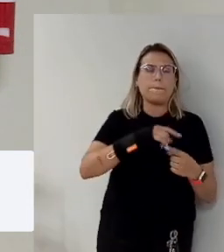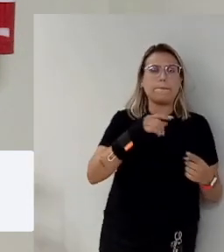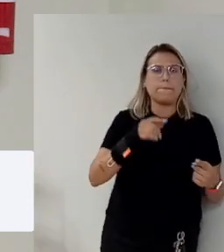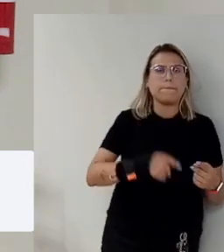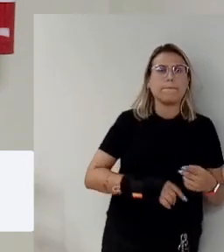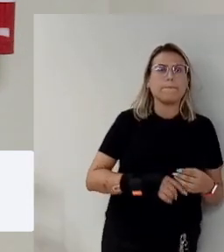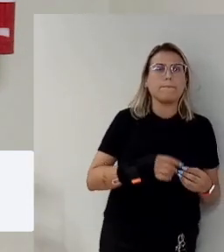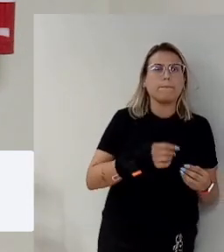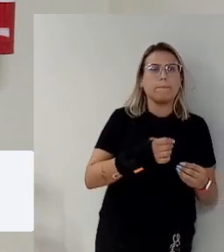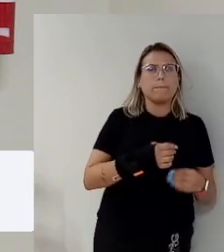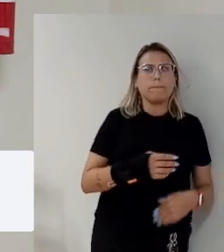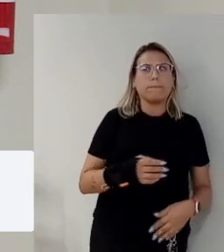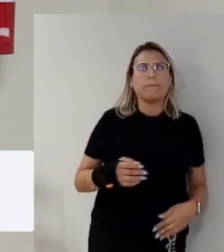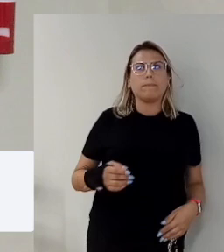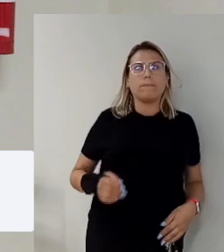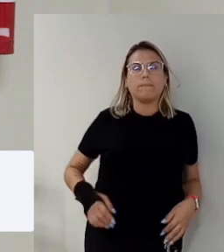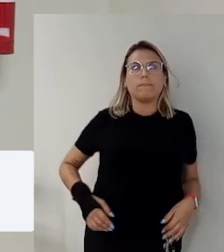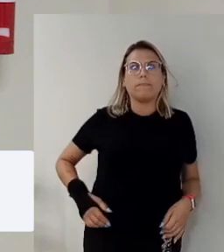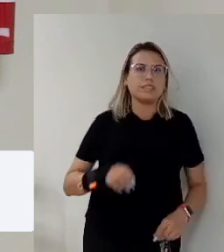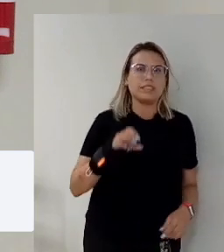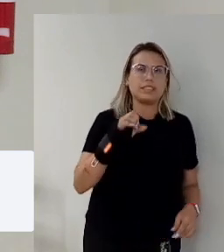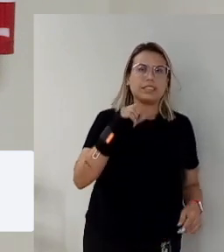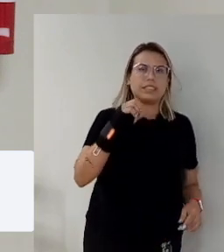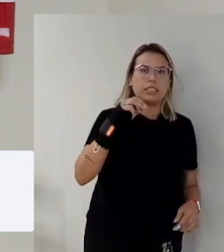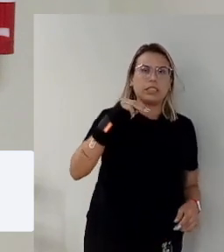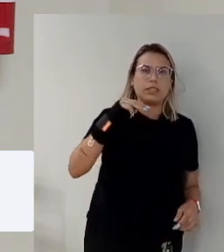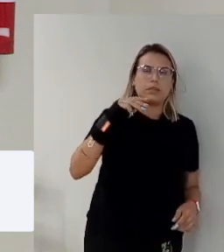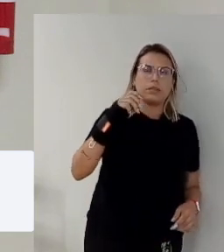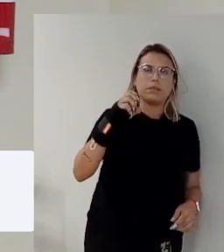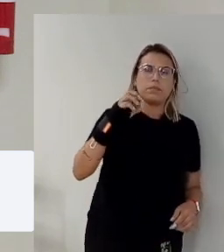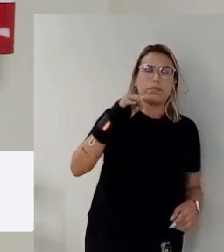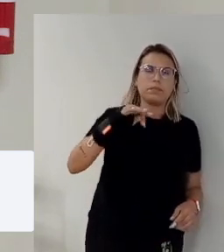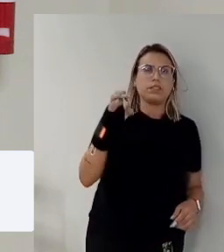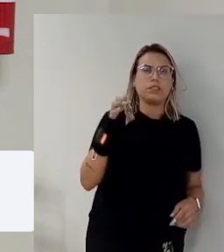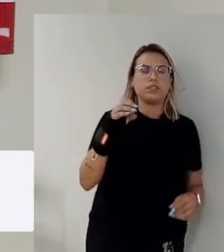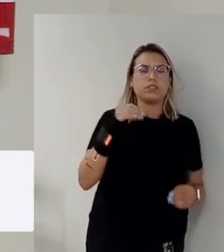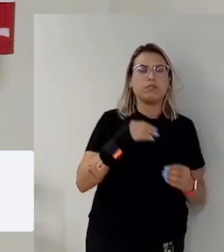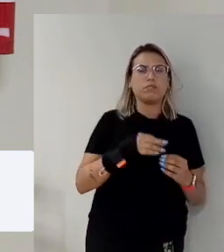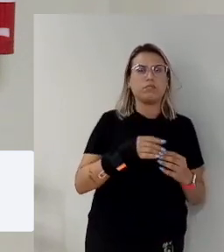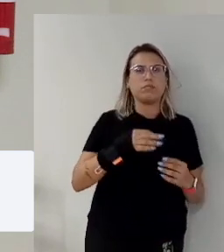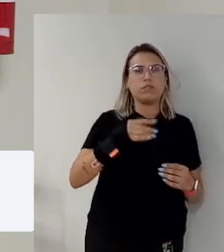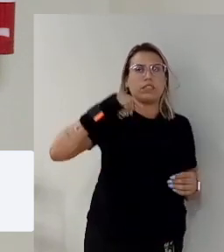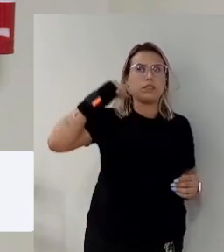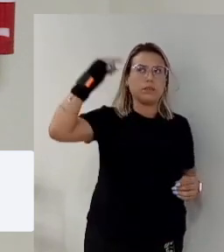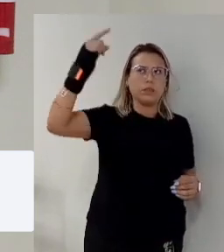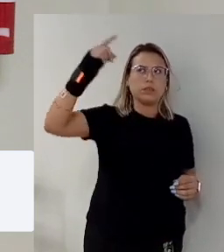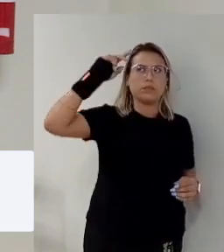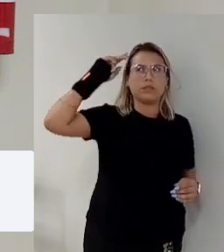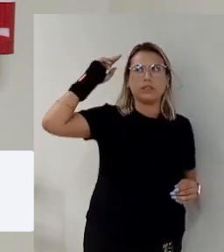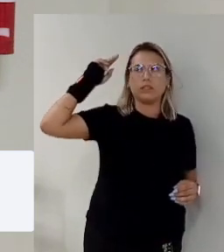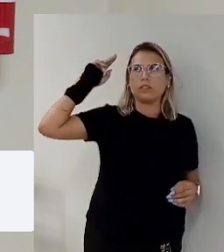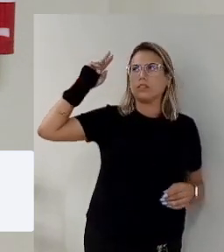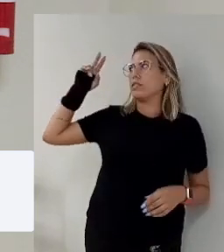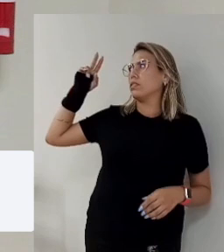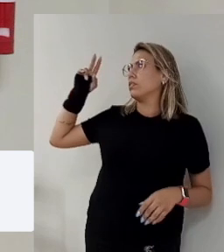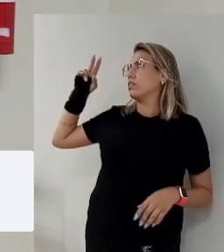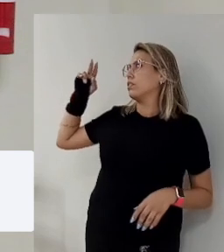agora desde segunda-feira e vamos até a próxima segunda-feira que é dia 8 se eu não me